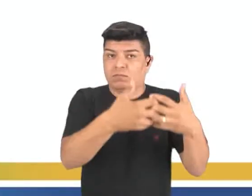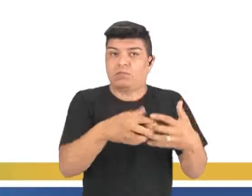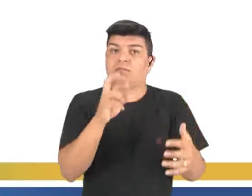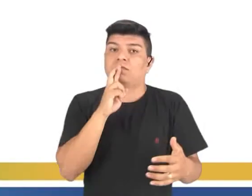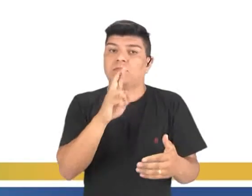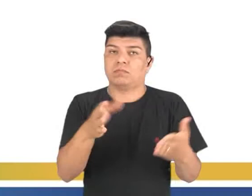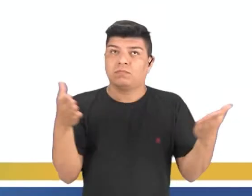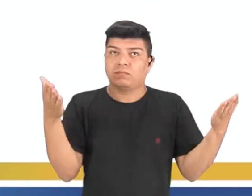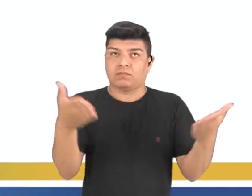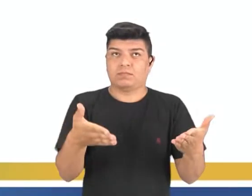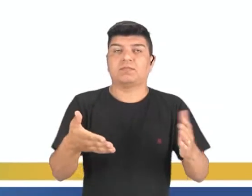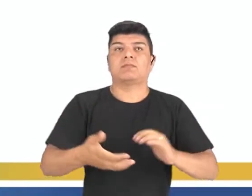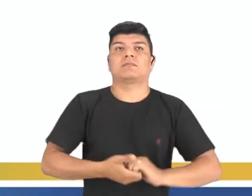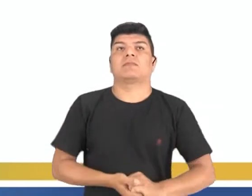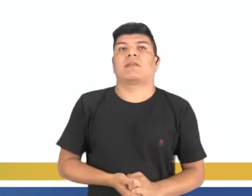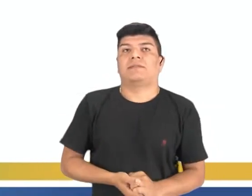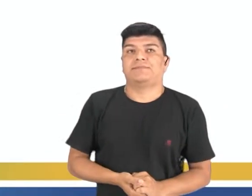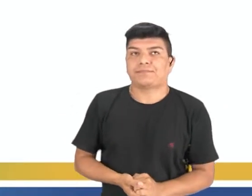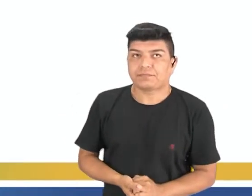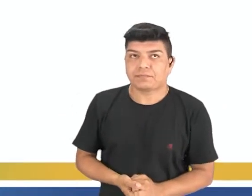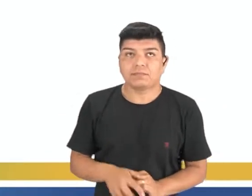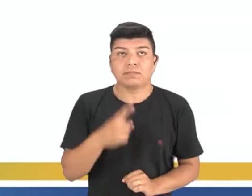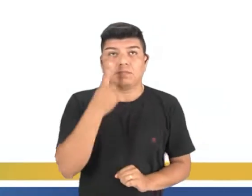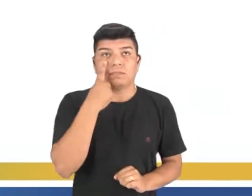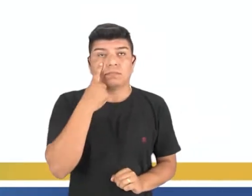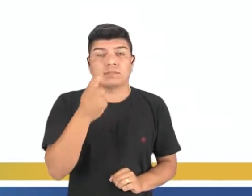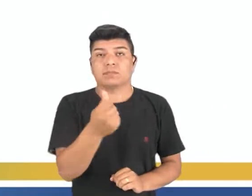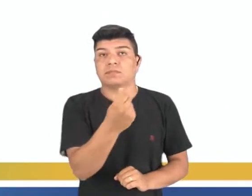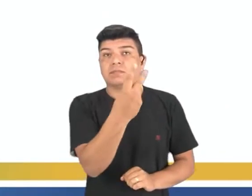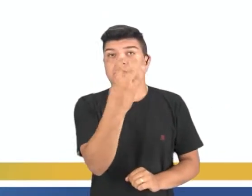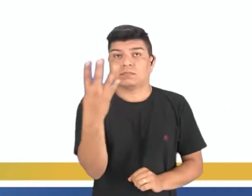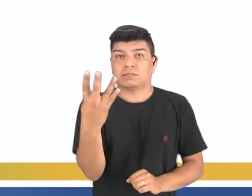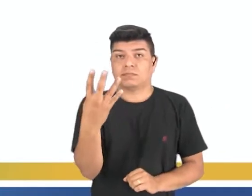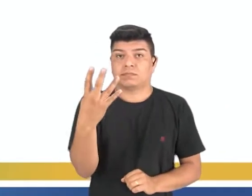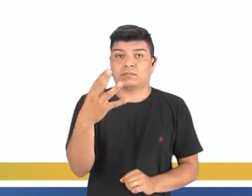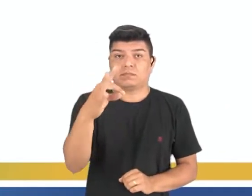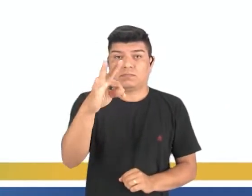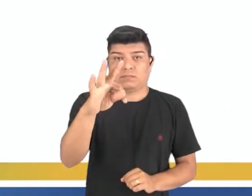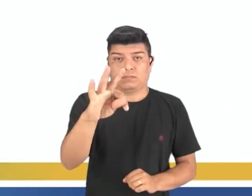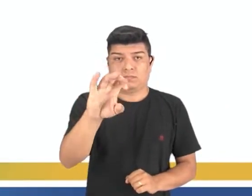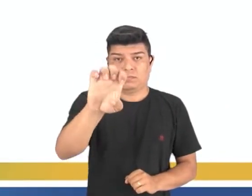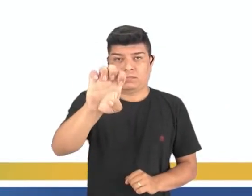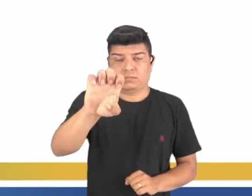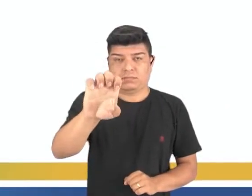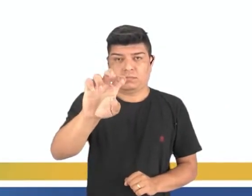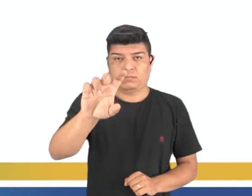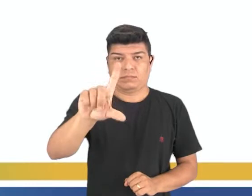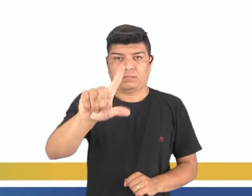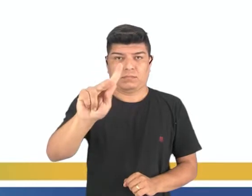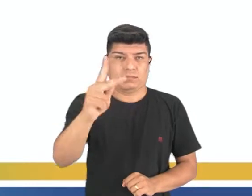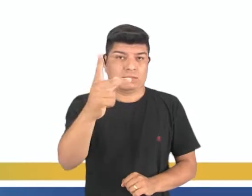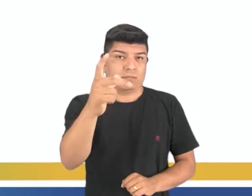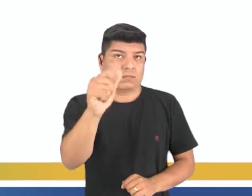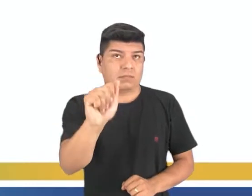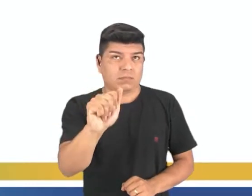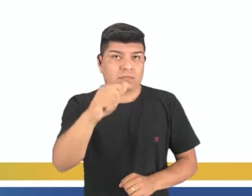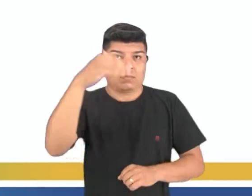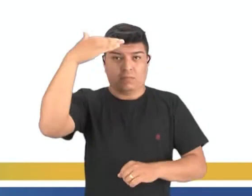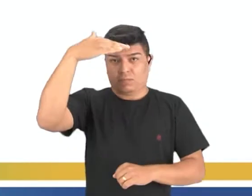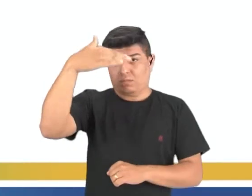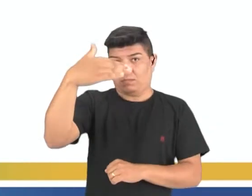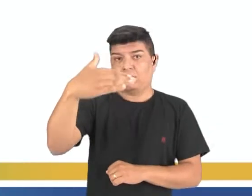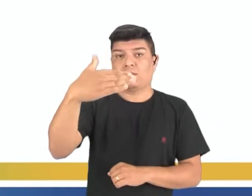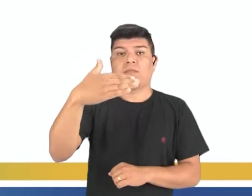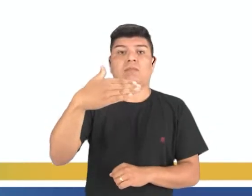essa situação. Nós vamos considerar aí que as quantidades de telhas e tijolos elas são diretamente proporcionais. Então, como o caminhão